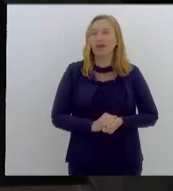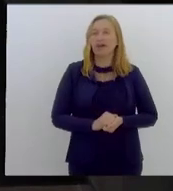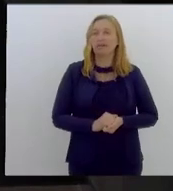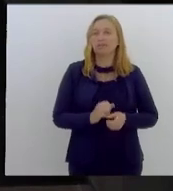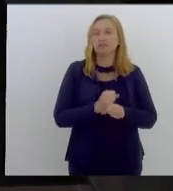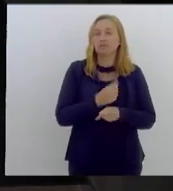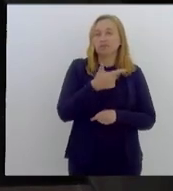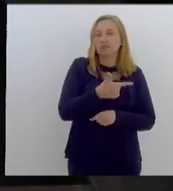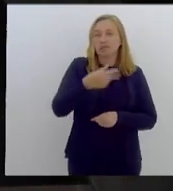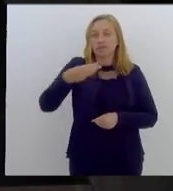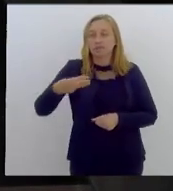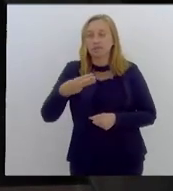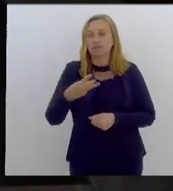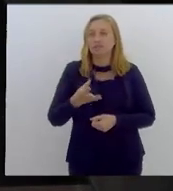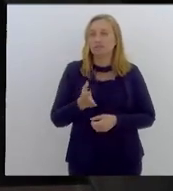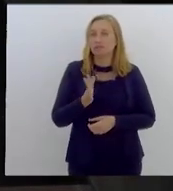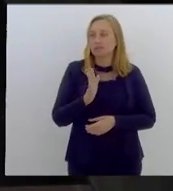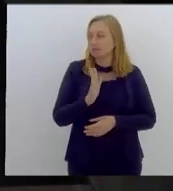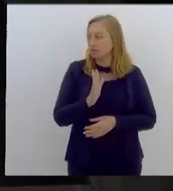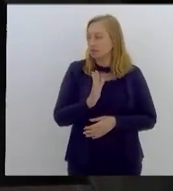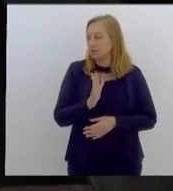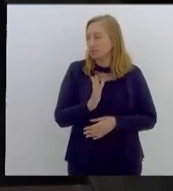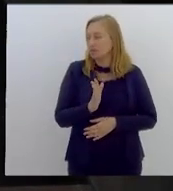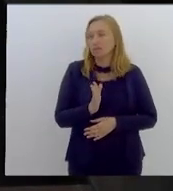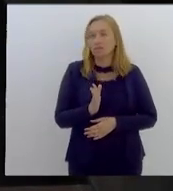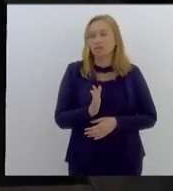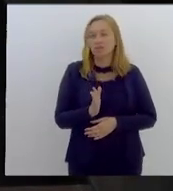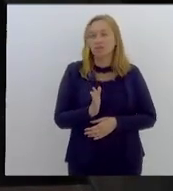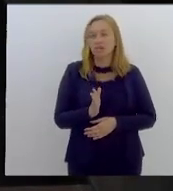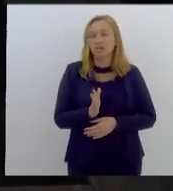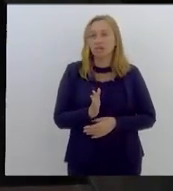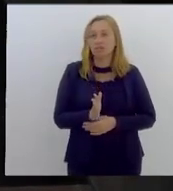e isso já é superior em